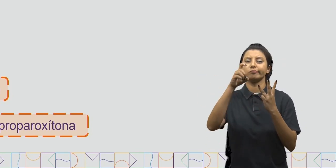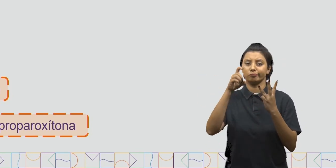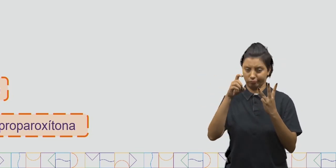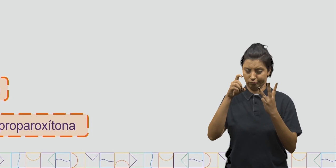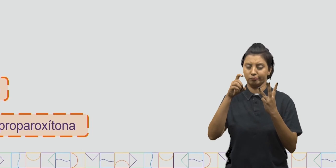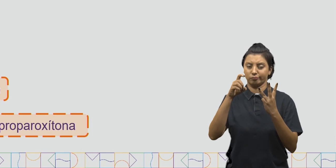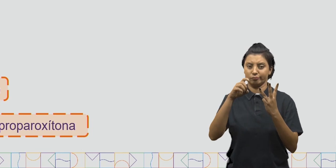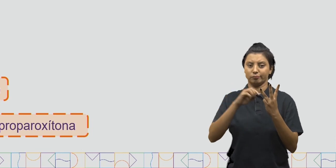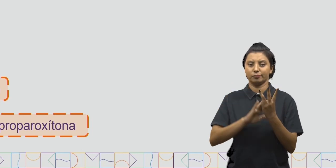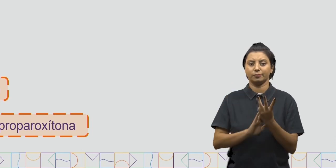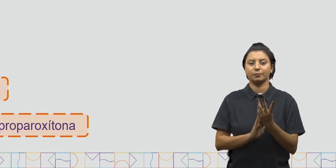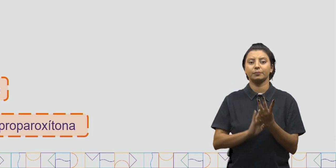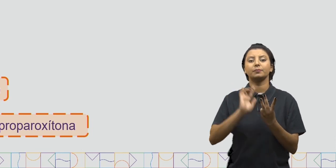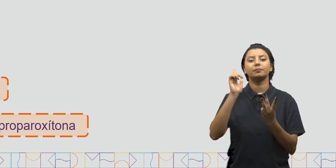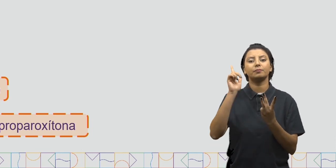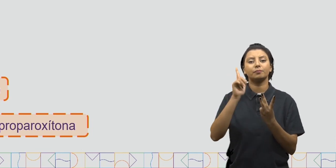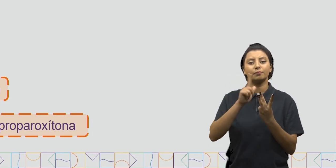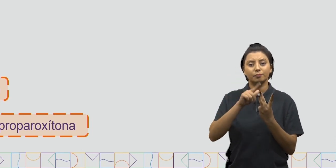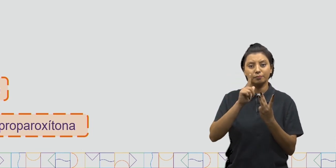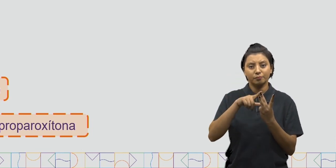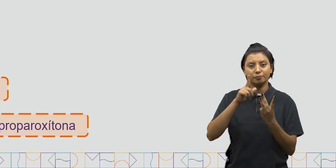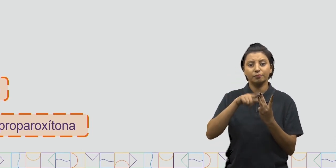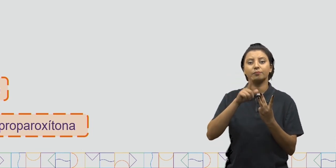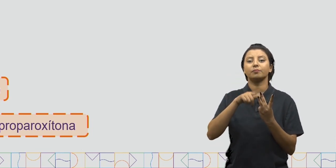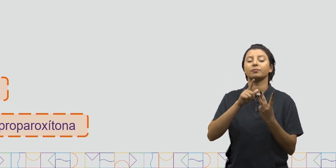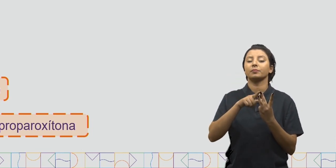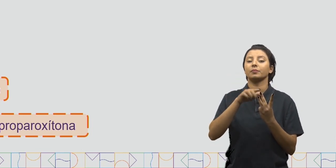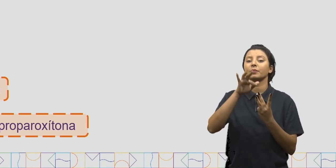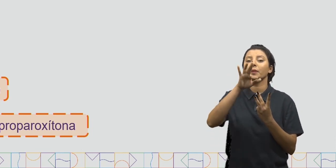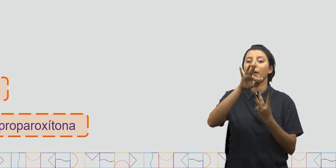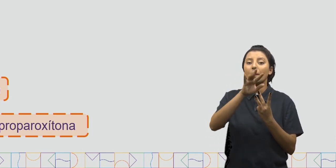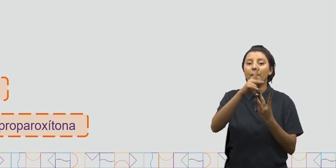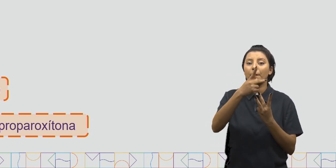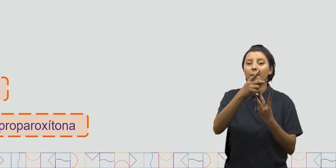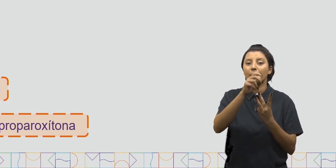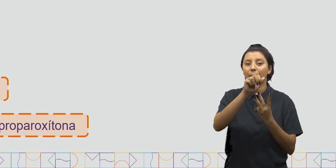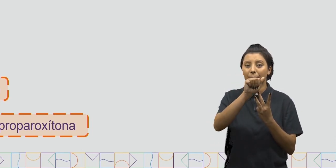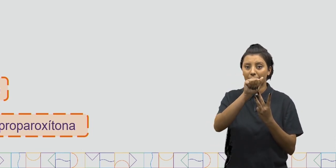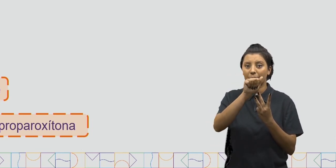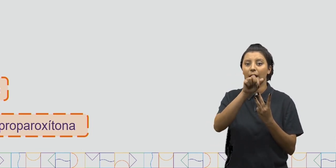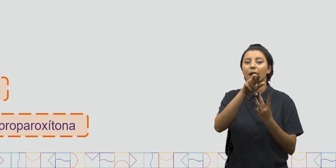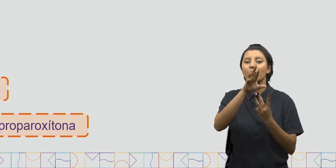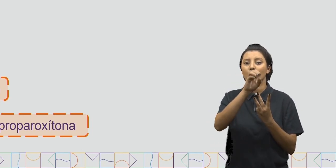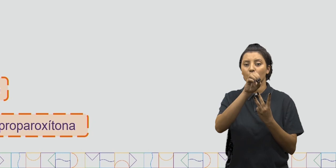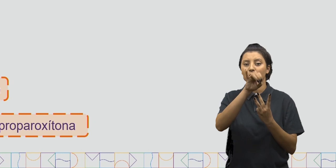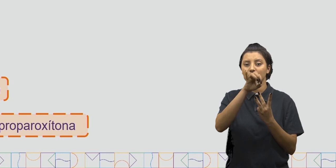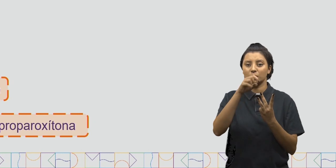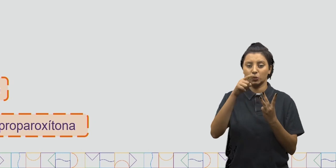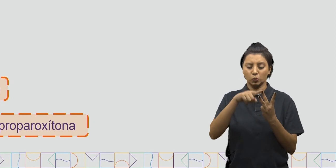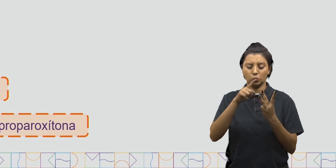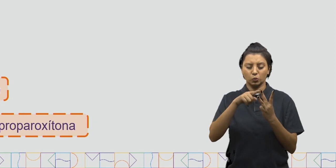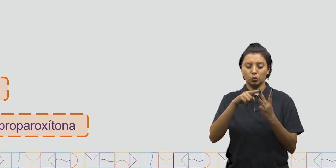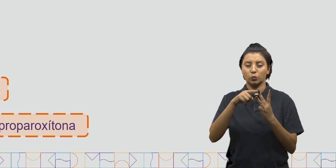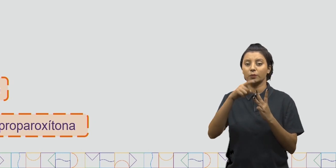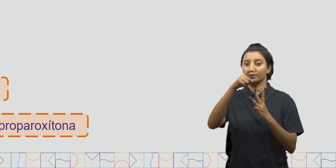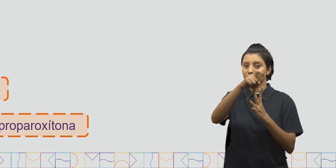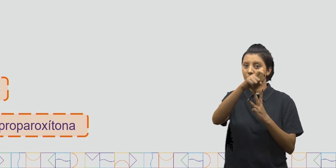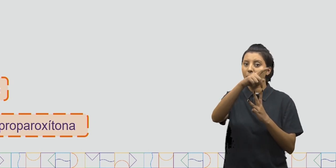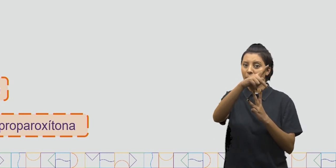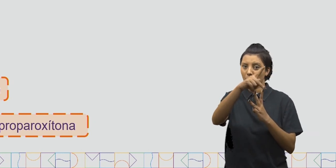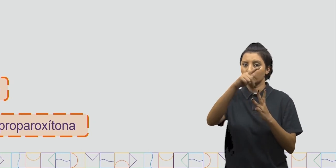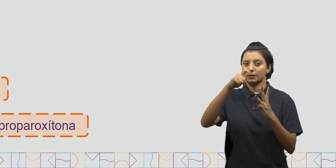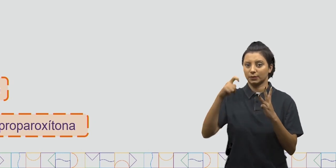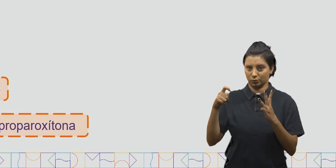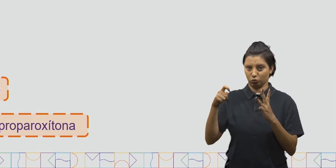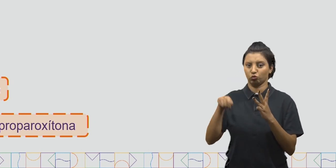é classificada como oxítona. Quando a sílaba tônica tem como posição a penúltima sílaba, ela é classificada